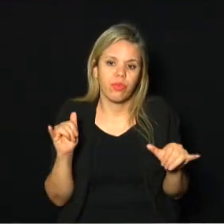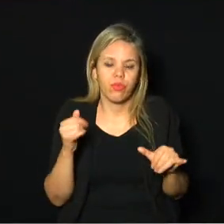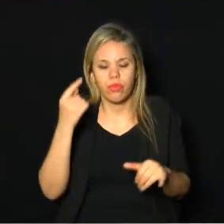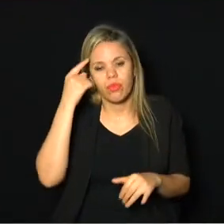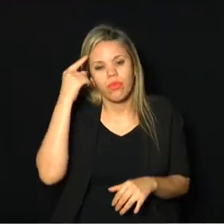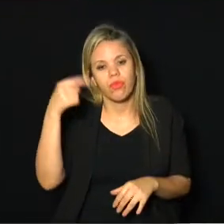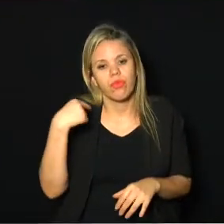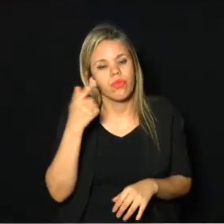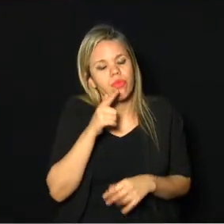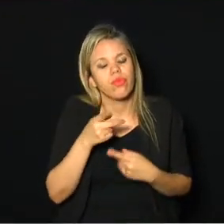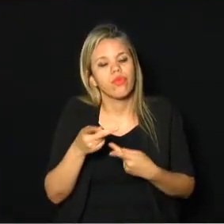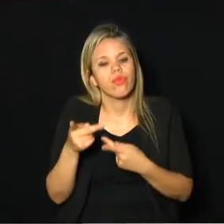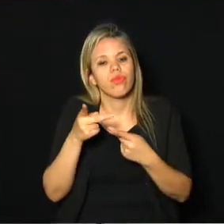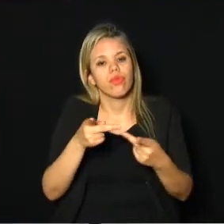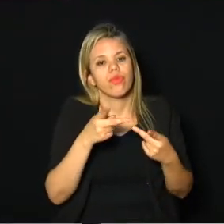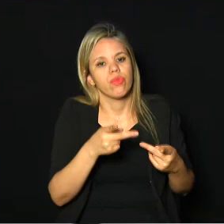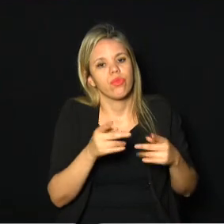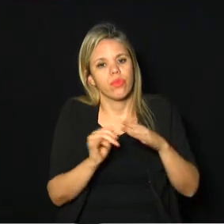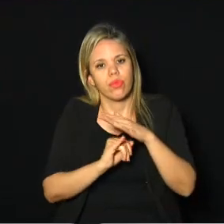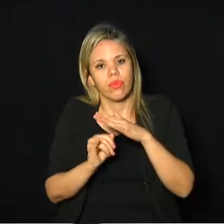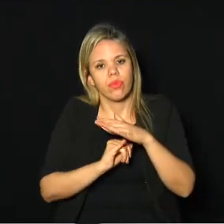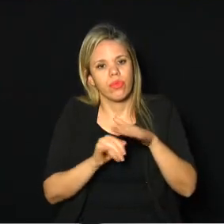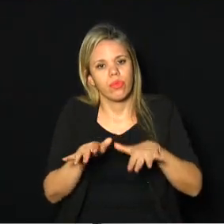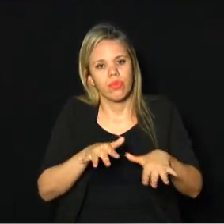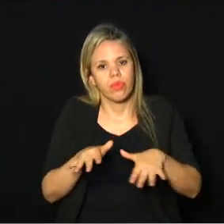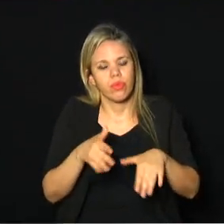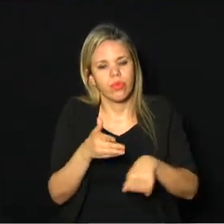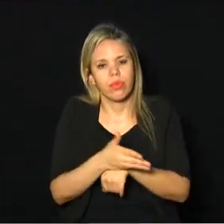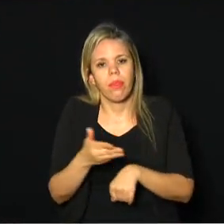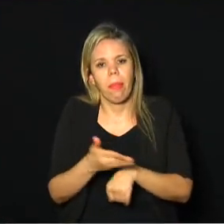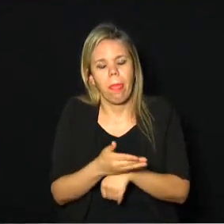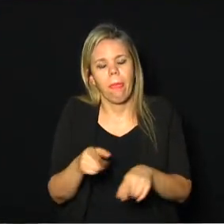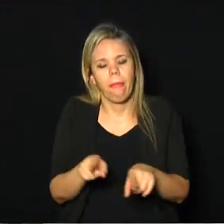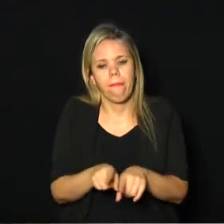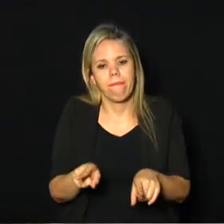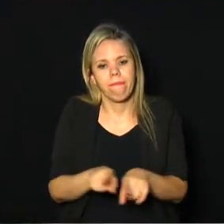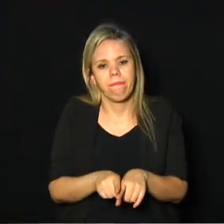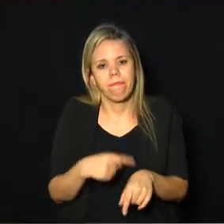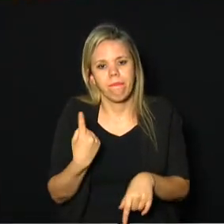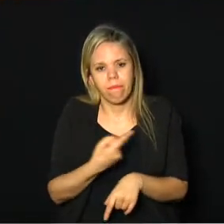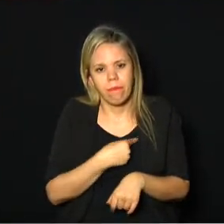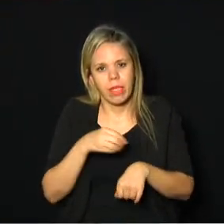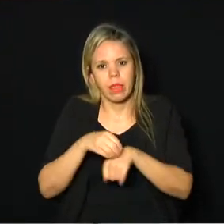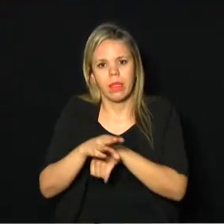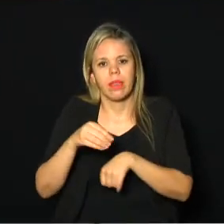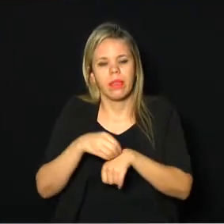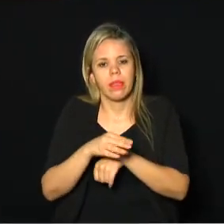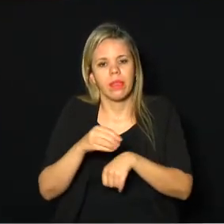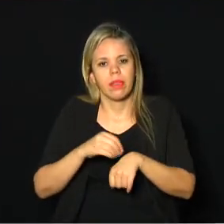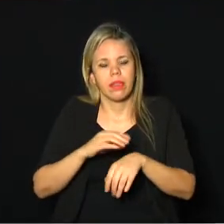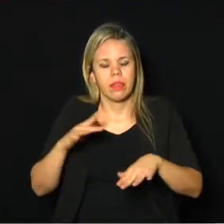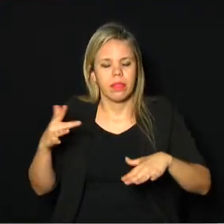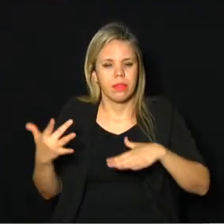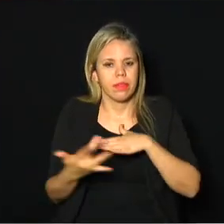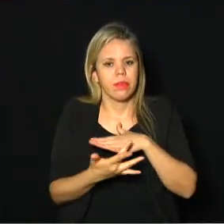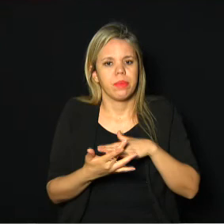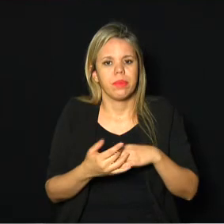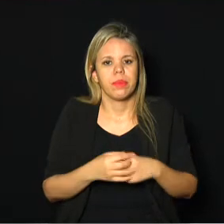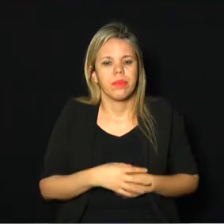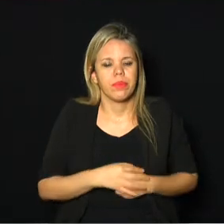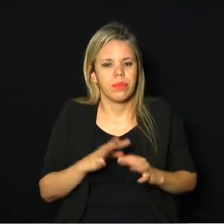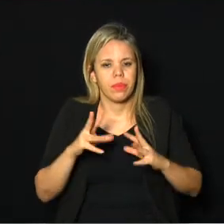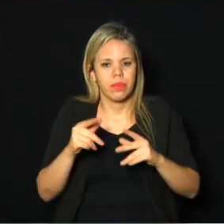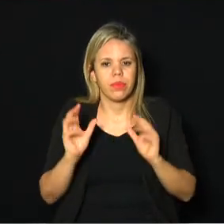gente convide entidades, movimentos para participar, mas também que a gente também transmita aí pelas nossas redes sociais todo